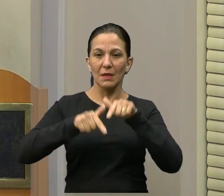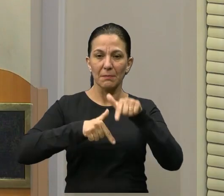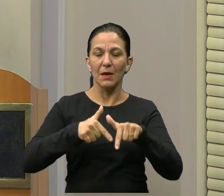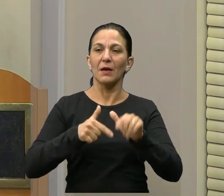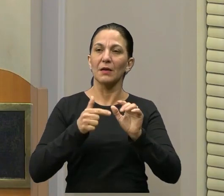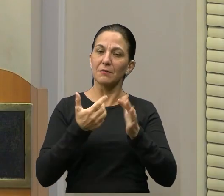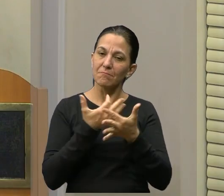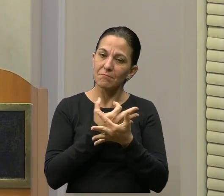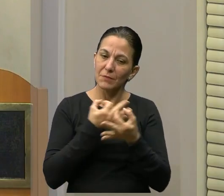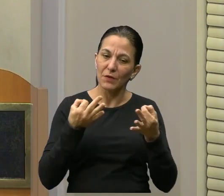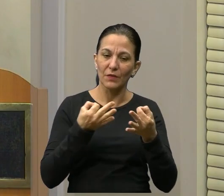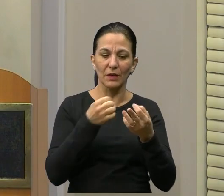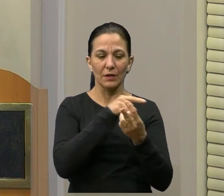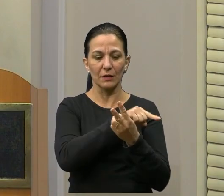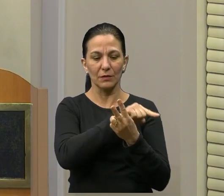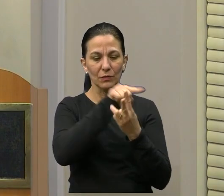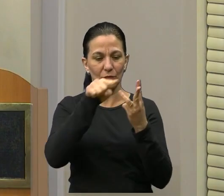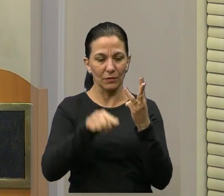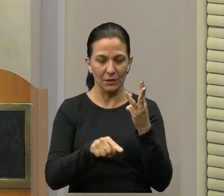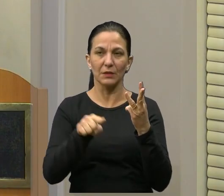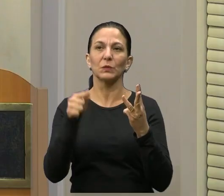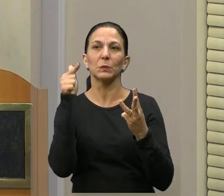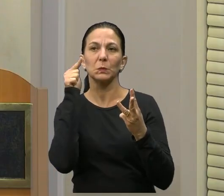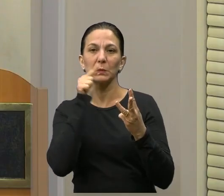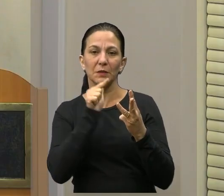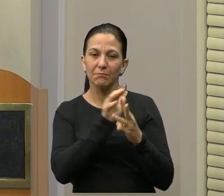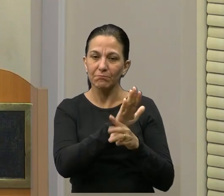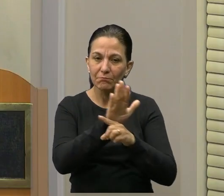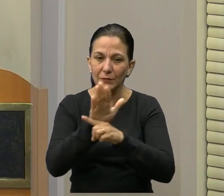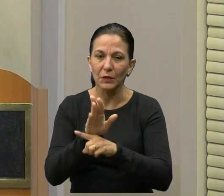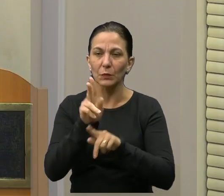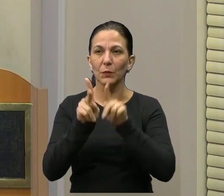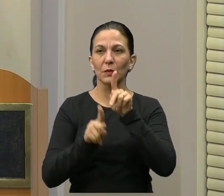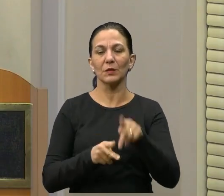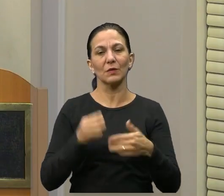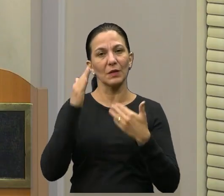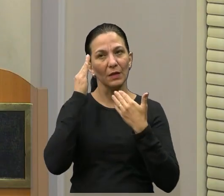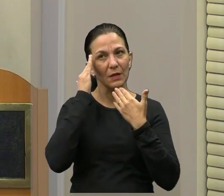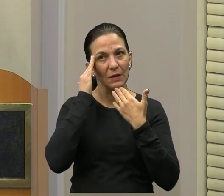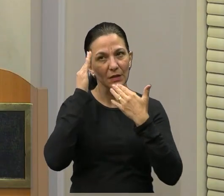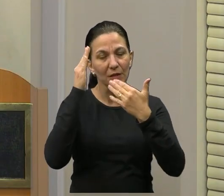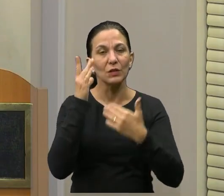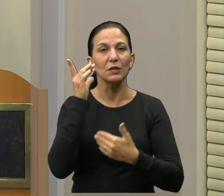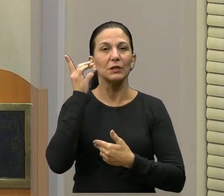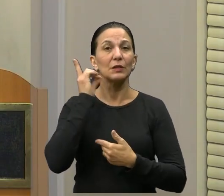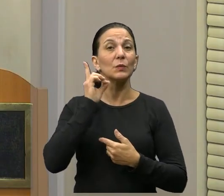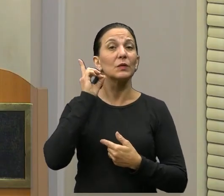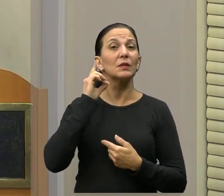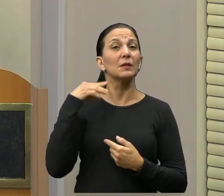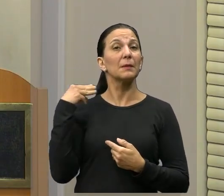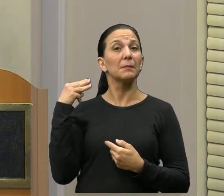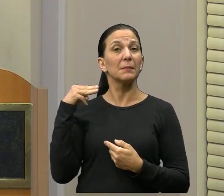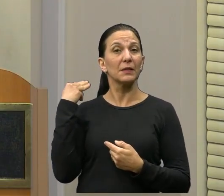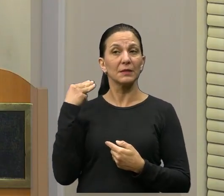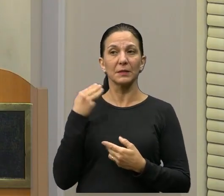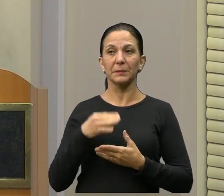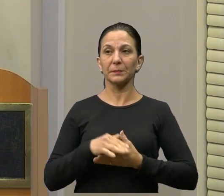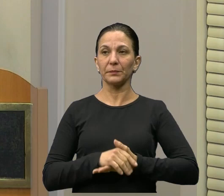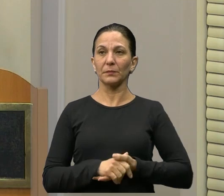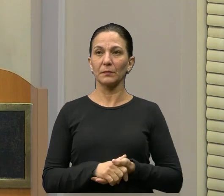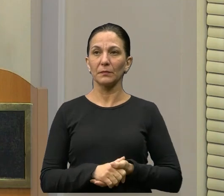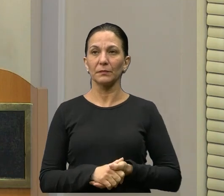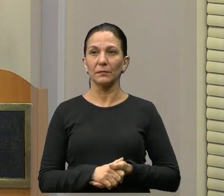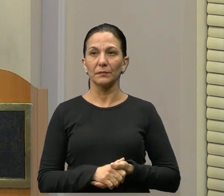brilhante executados por essas entidades. Nossa gratidão imensa, deputada Márcia Lia. A